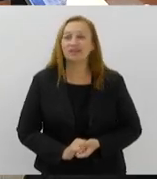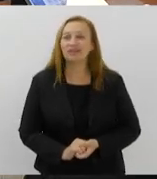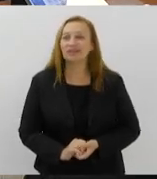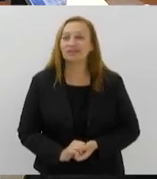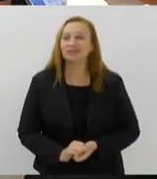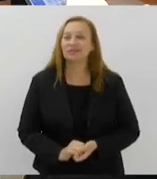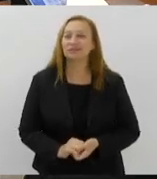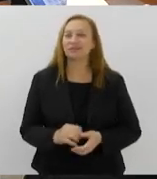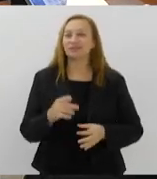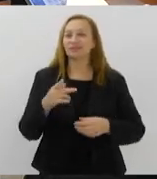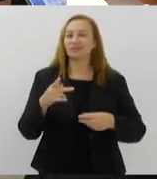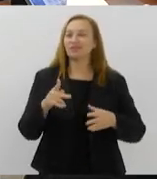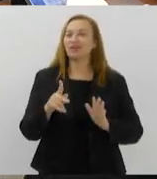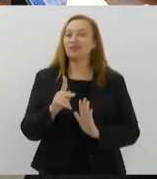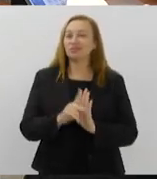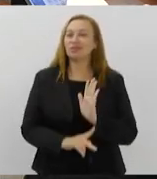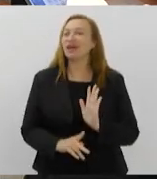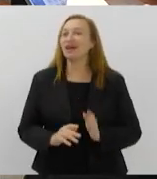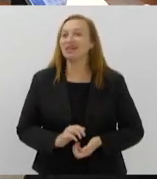desse projeto. Obrigado.